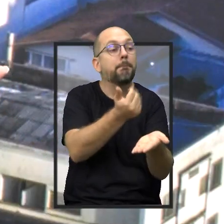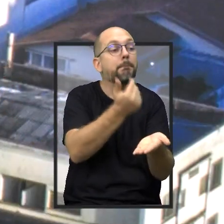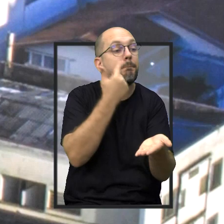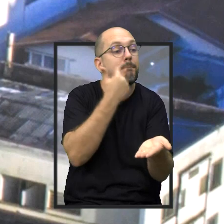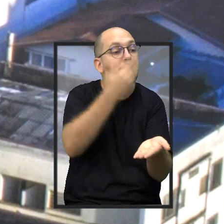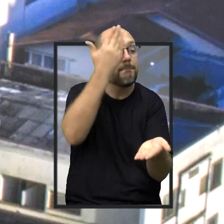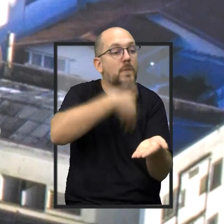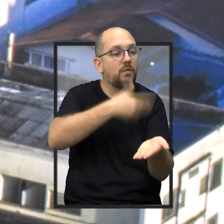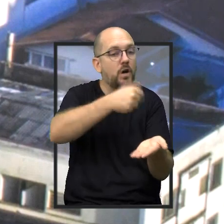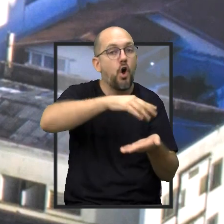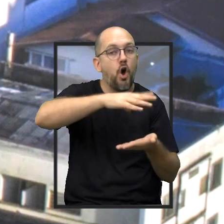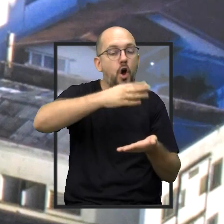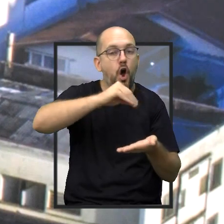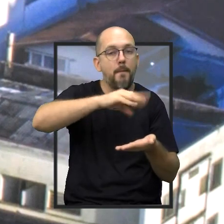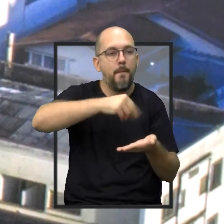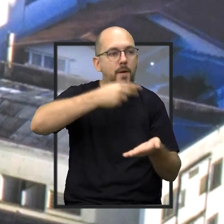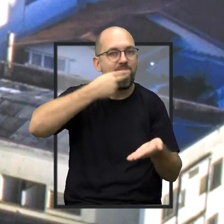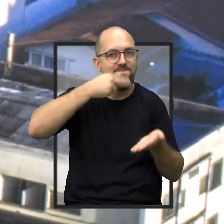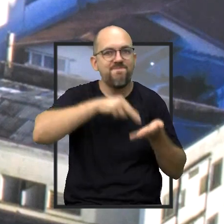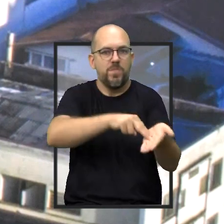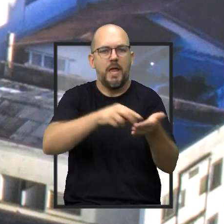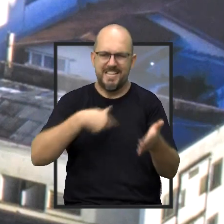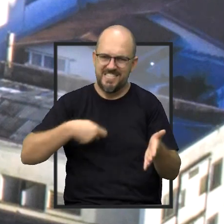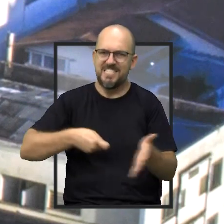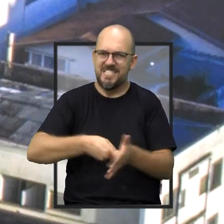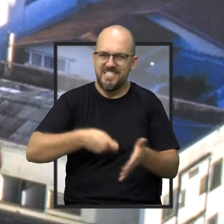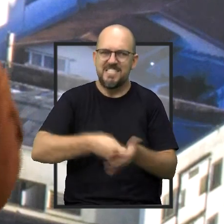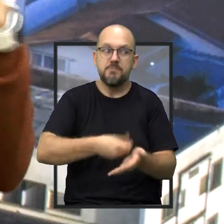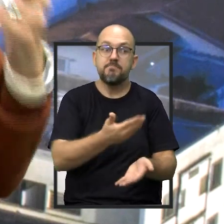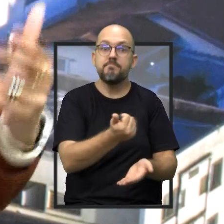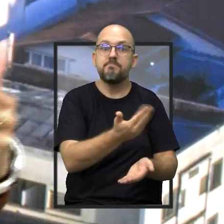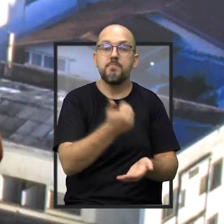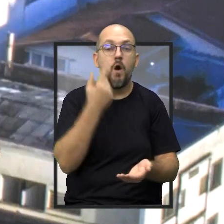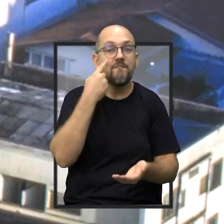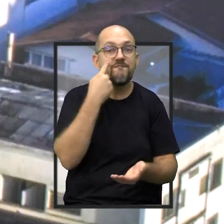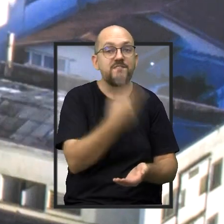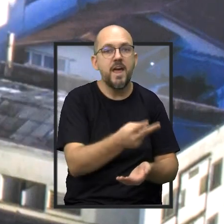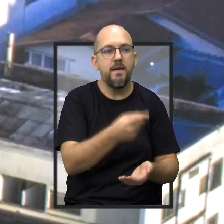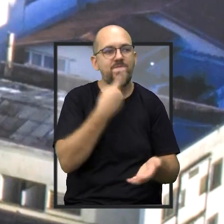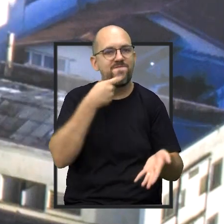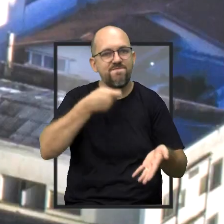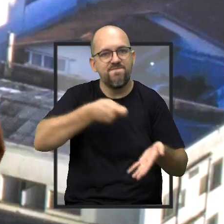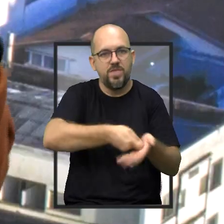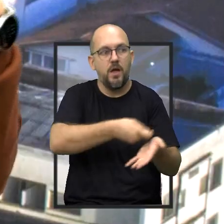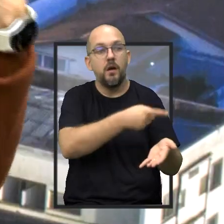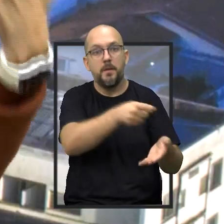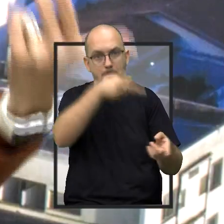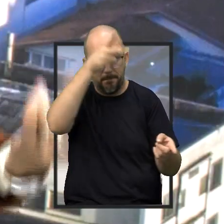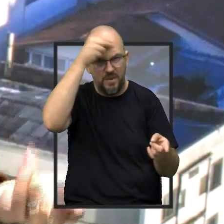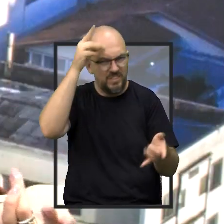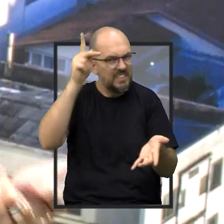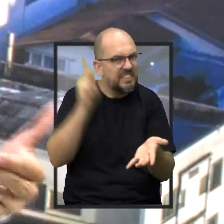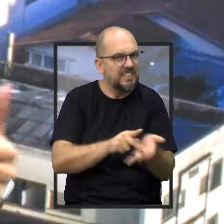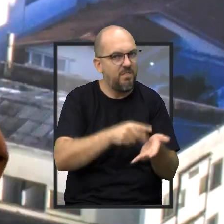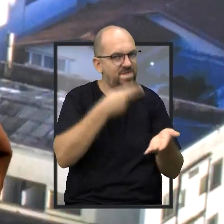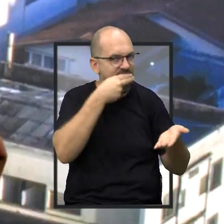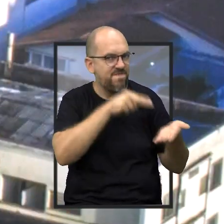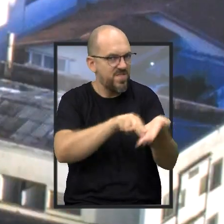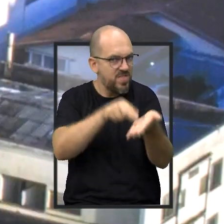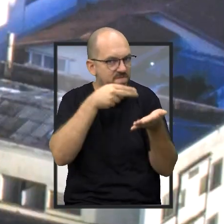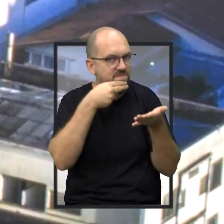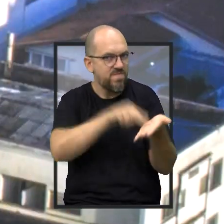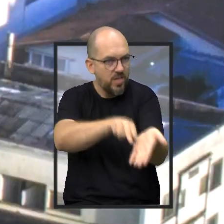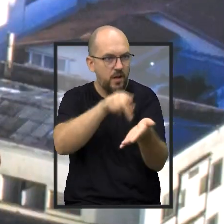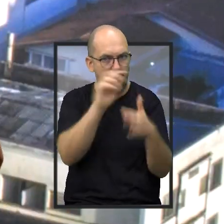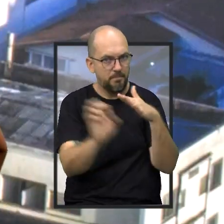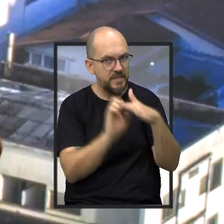qual eu foquei as minhas energias para buscar essas notificações, se o município de fato estava notificando,